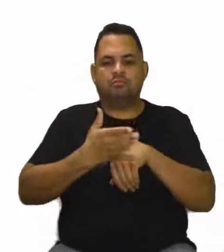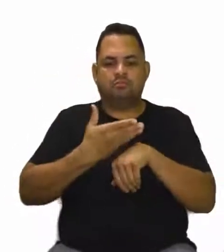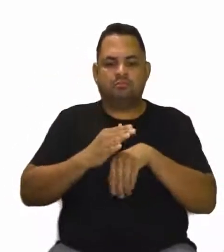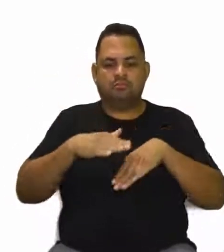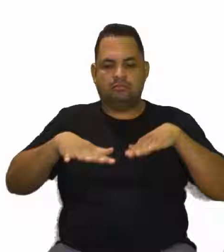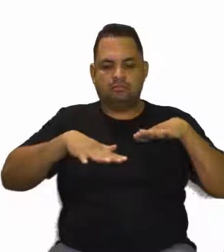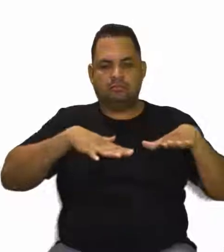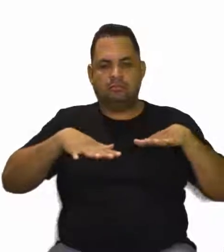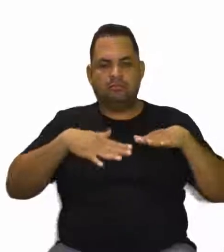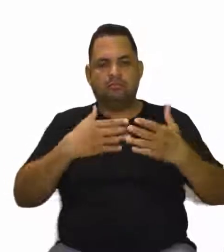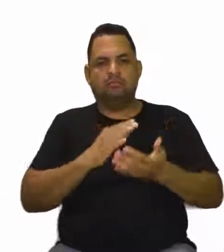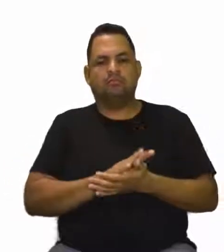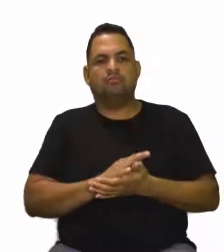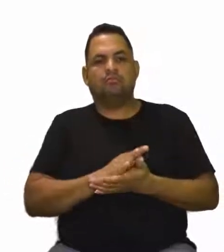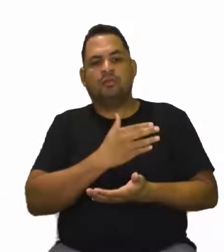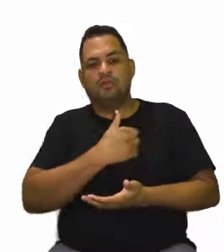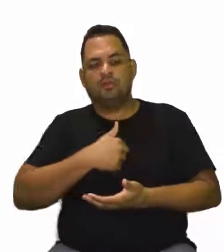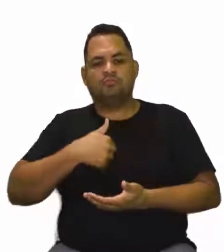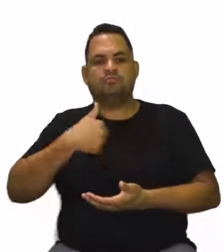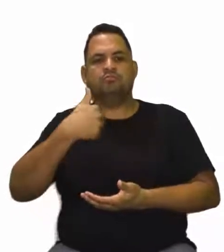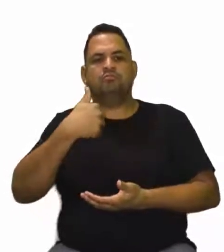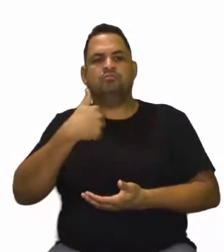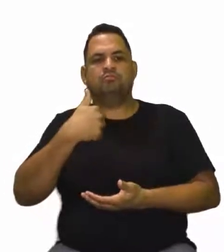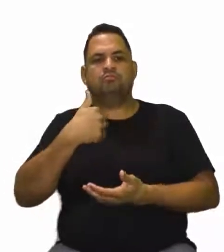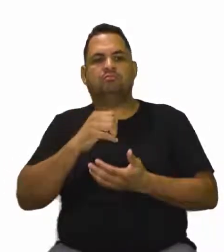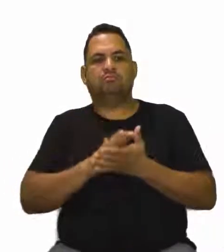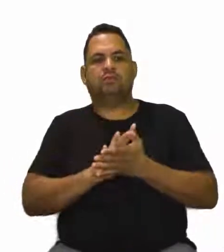esses movimentos, eu vou adquirindo ali